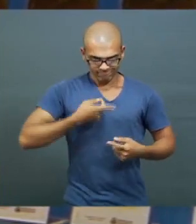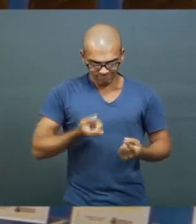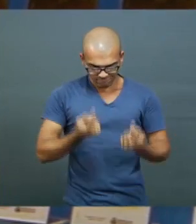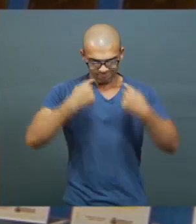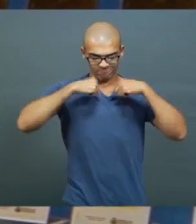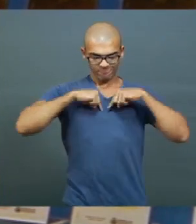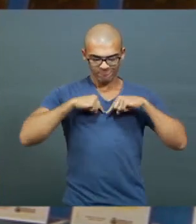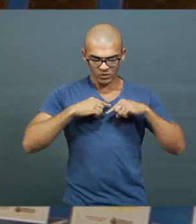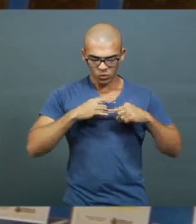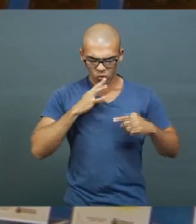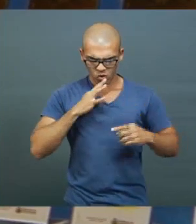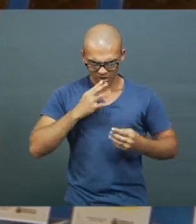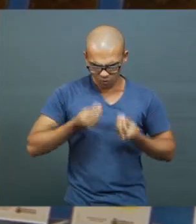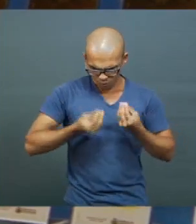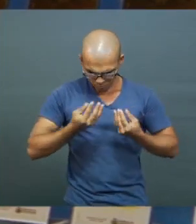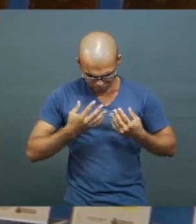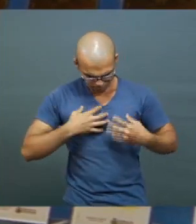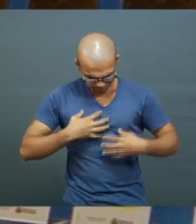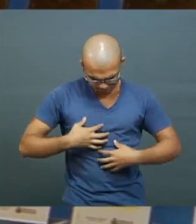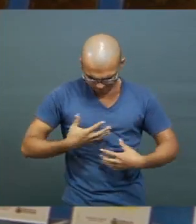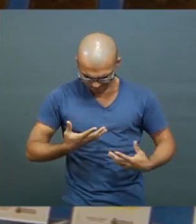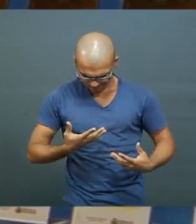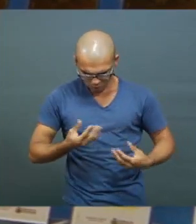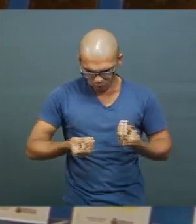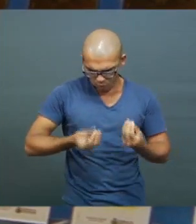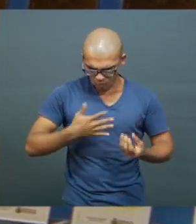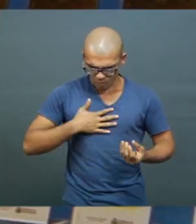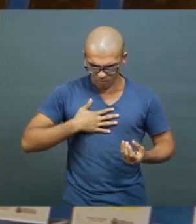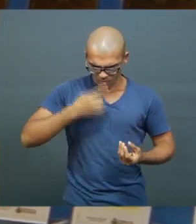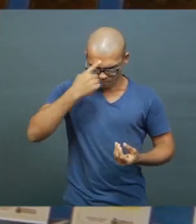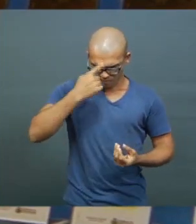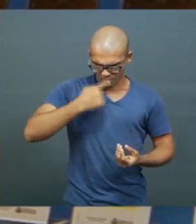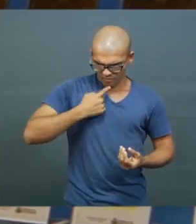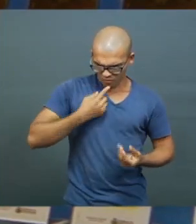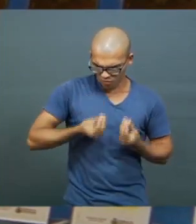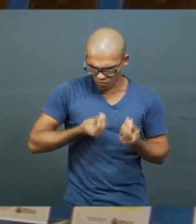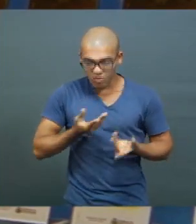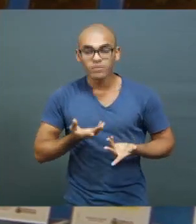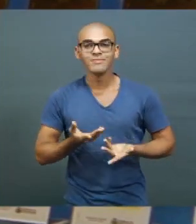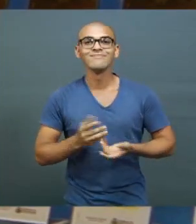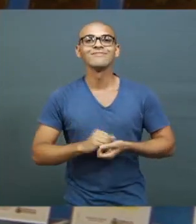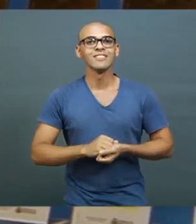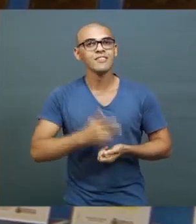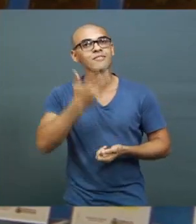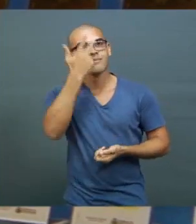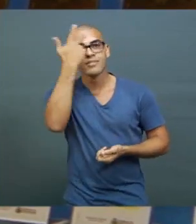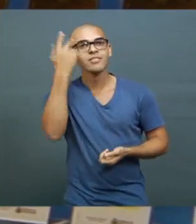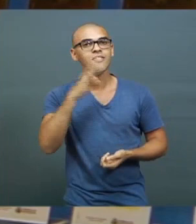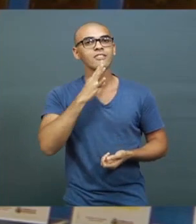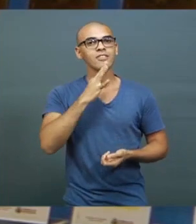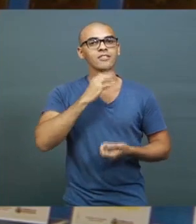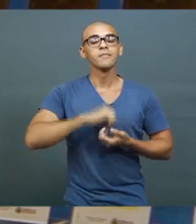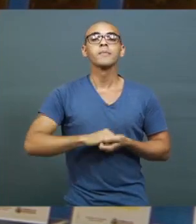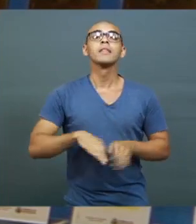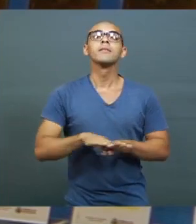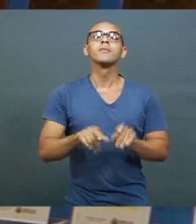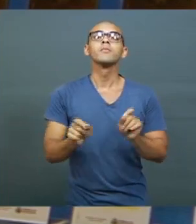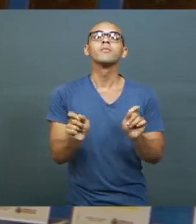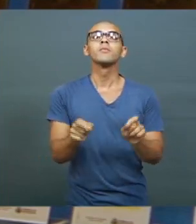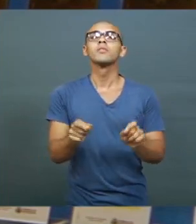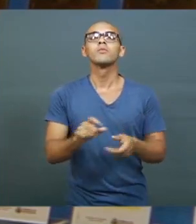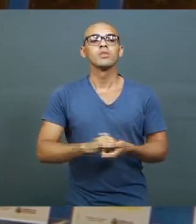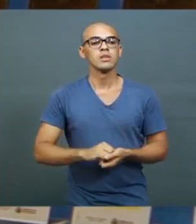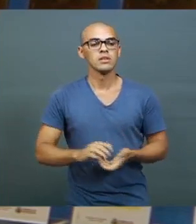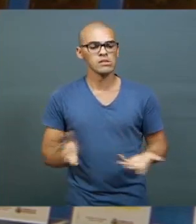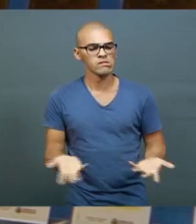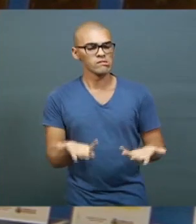de pertencimento da sua própria personalidade, né? E dá o poder a quem faz teatro de